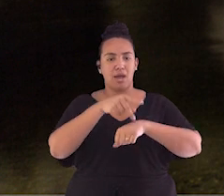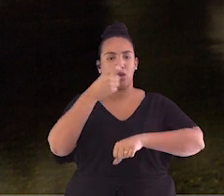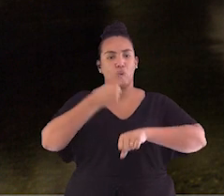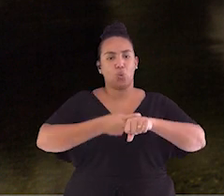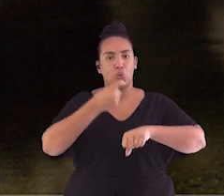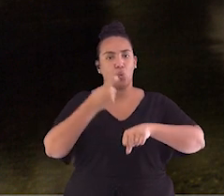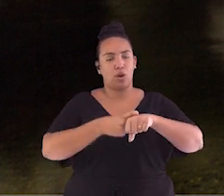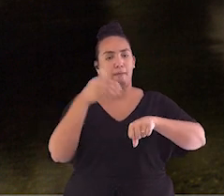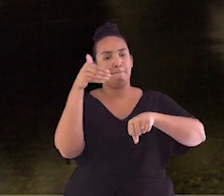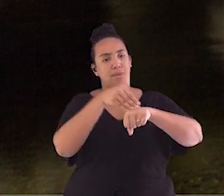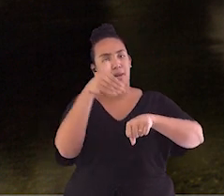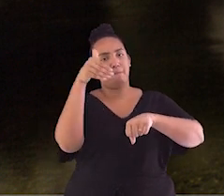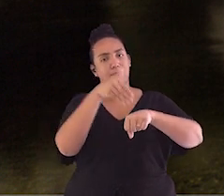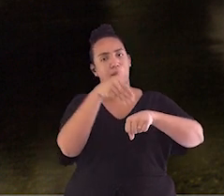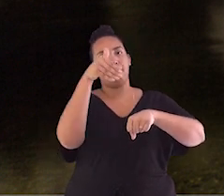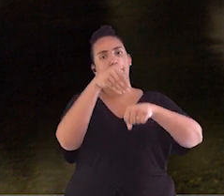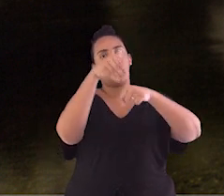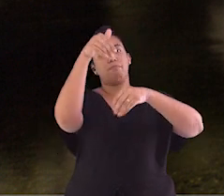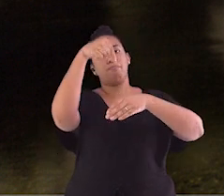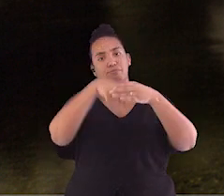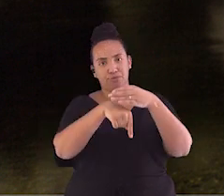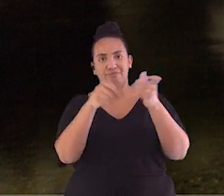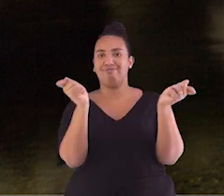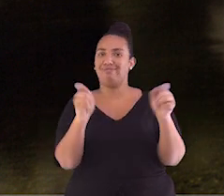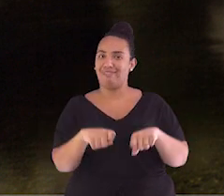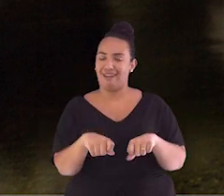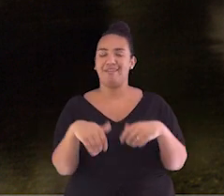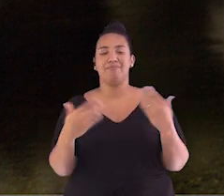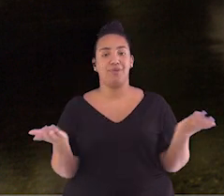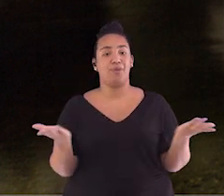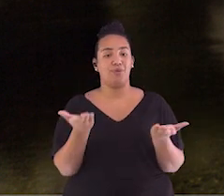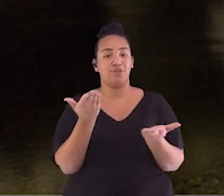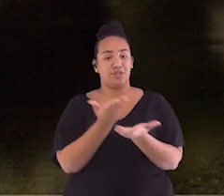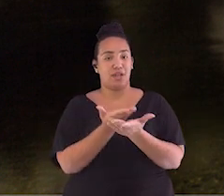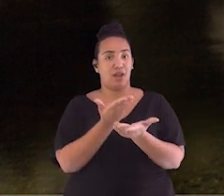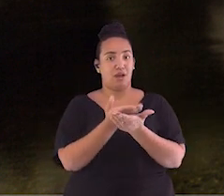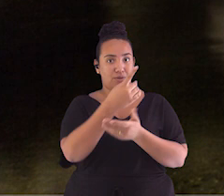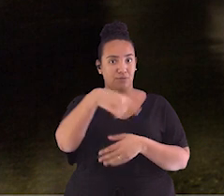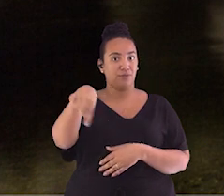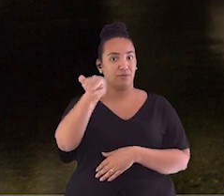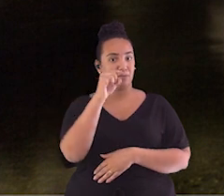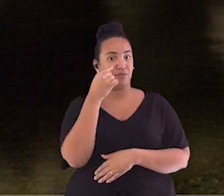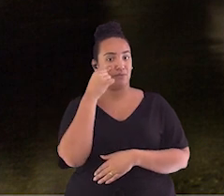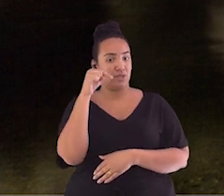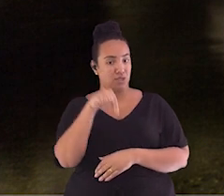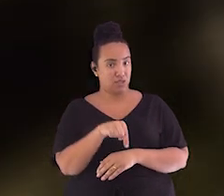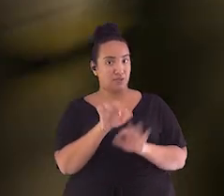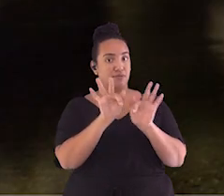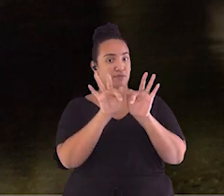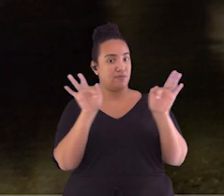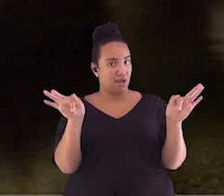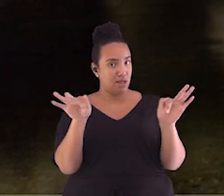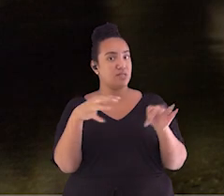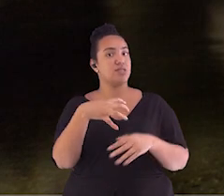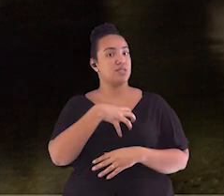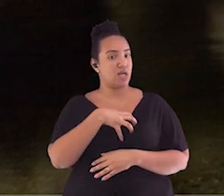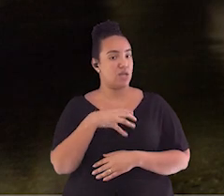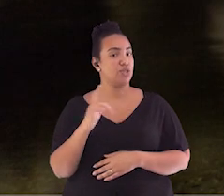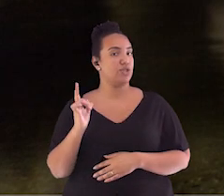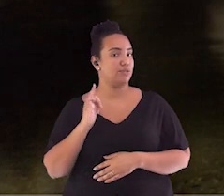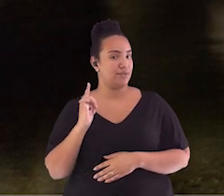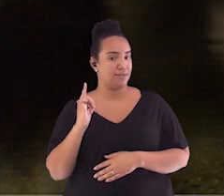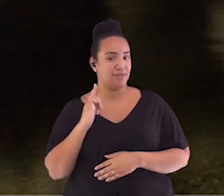que fura. Vocês vão ver que no decorrer da aula esse ditado ele faz todo sentido. Estou